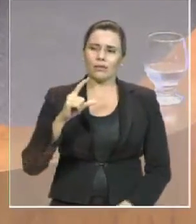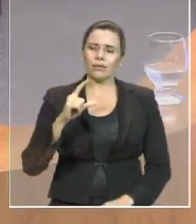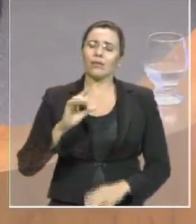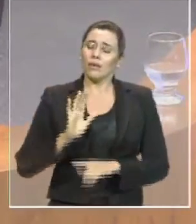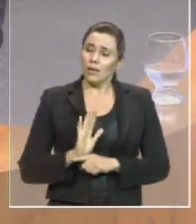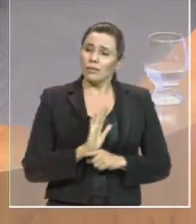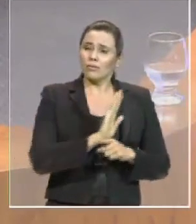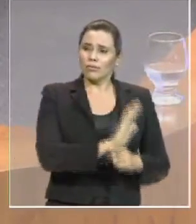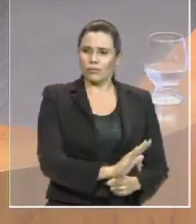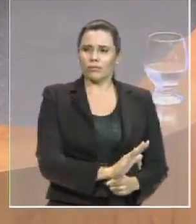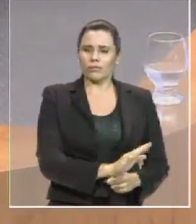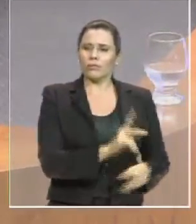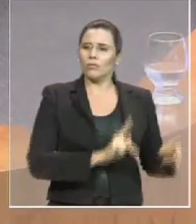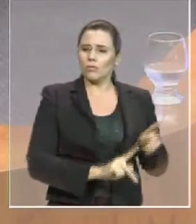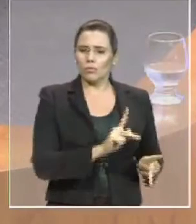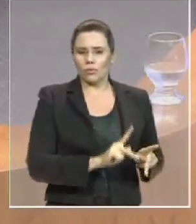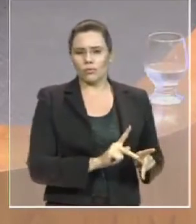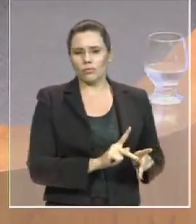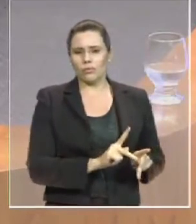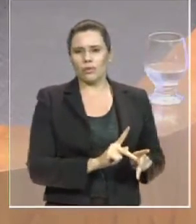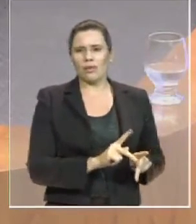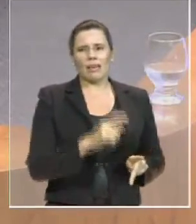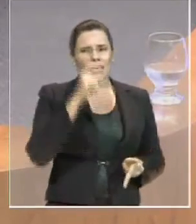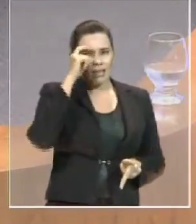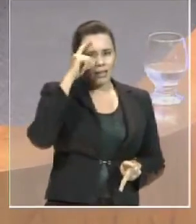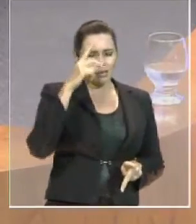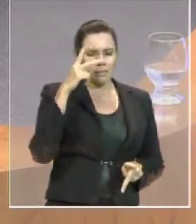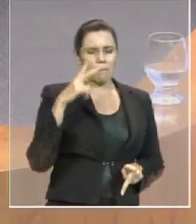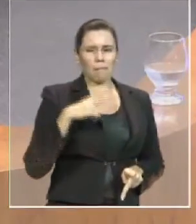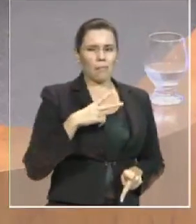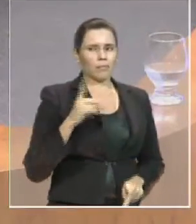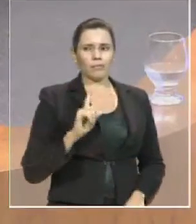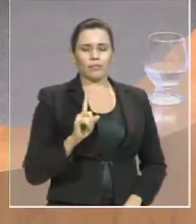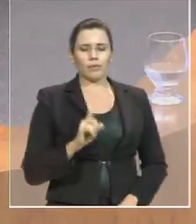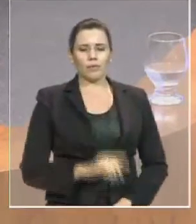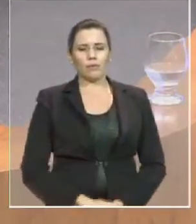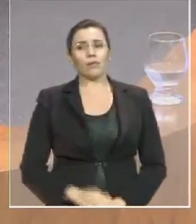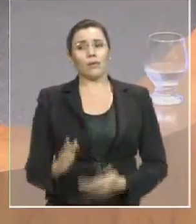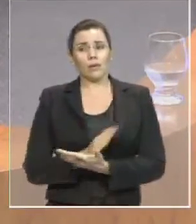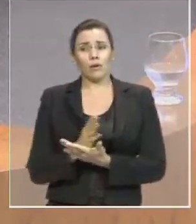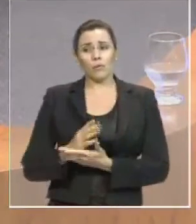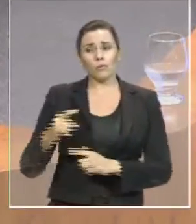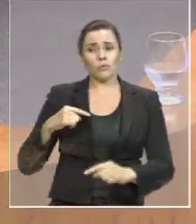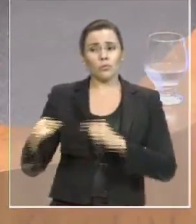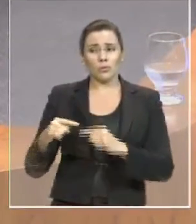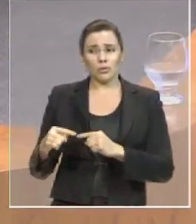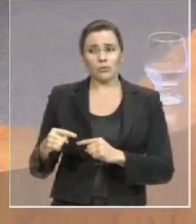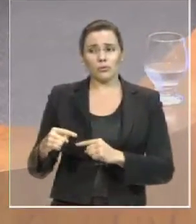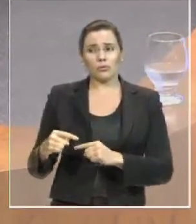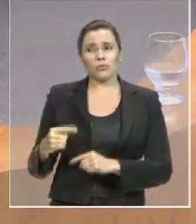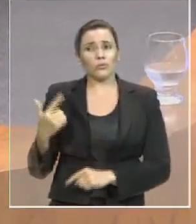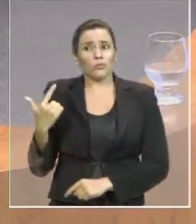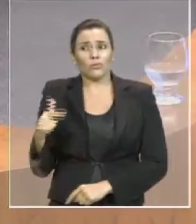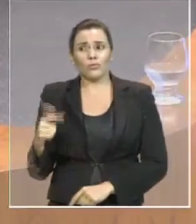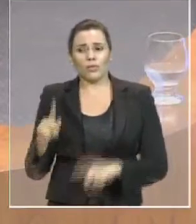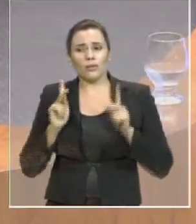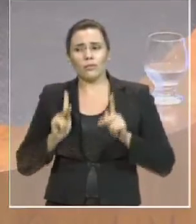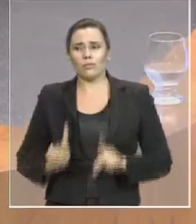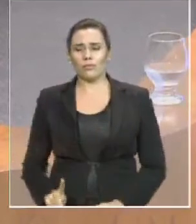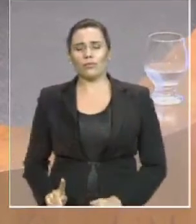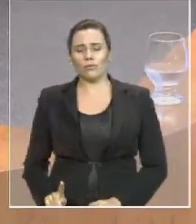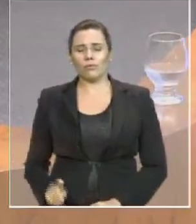muitos políticos não fazem. E aí se perdem pelo meio do caminho nas discussões. Senhor presidente, para